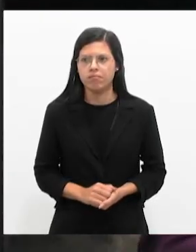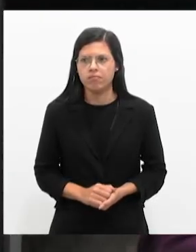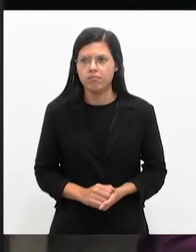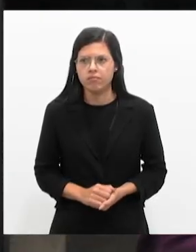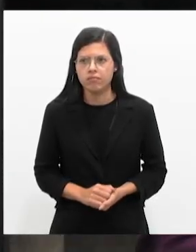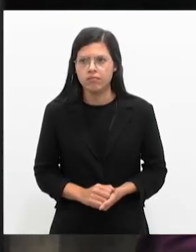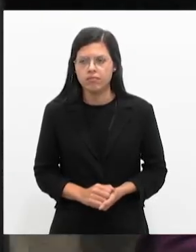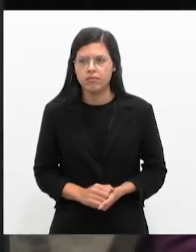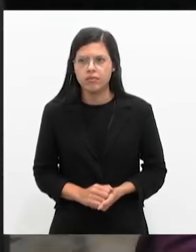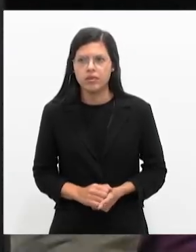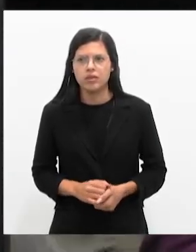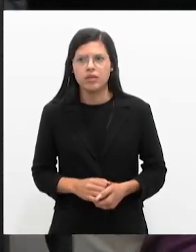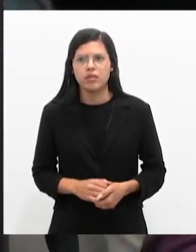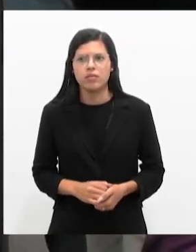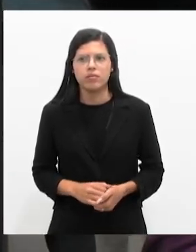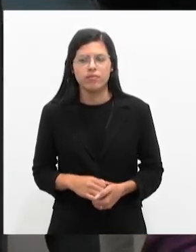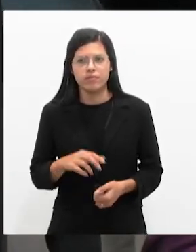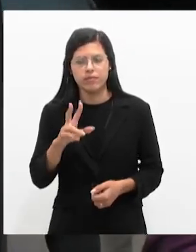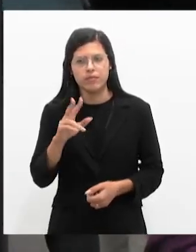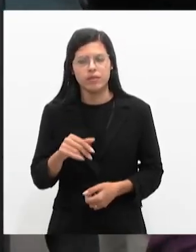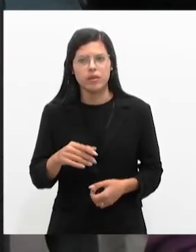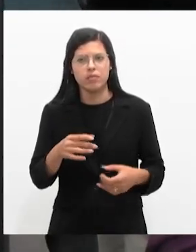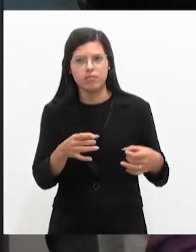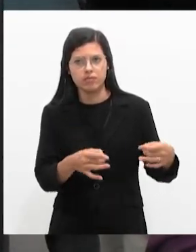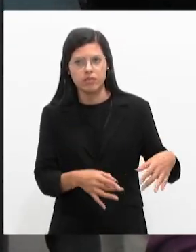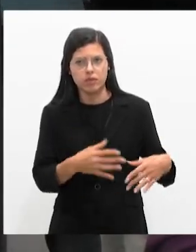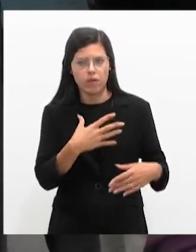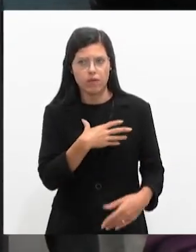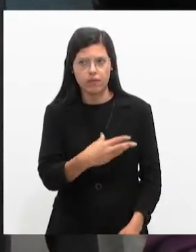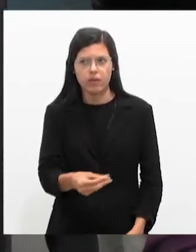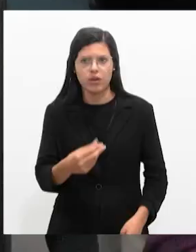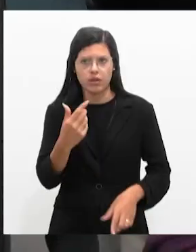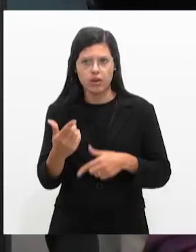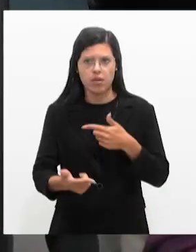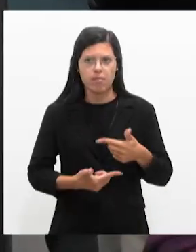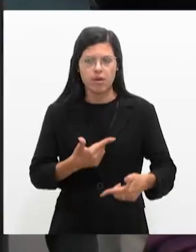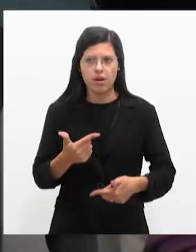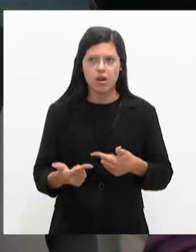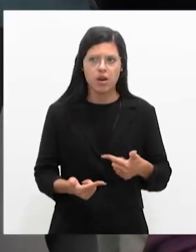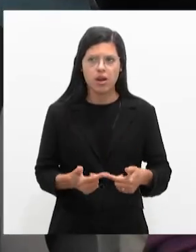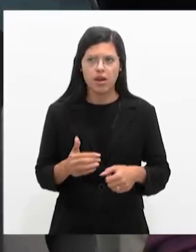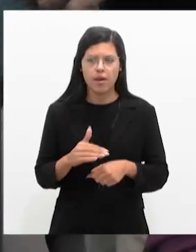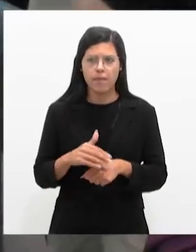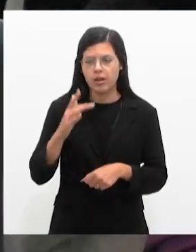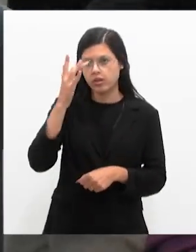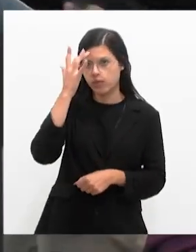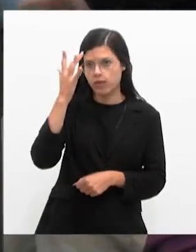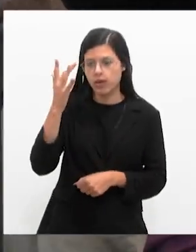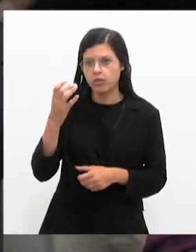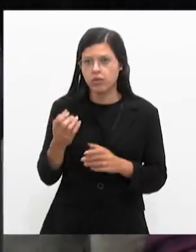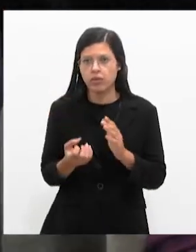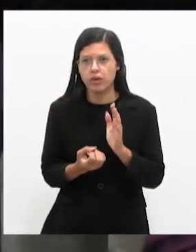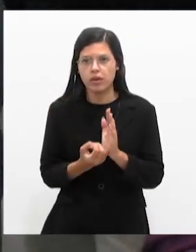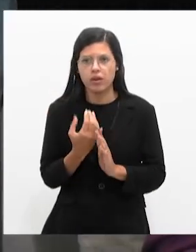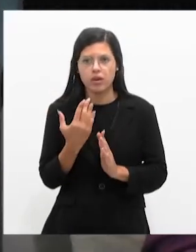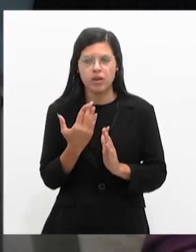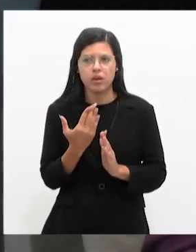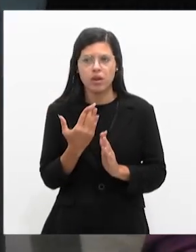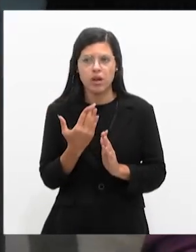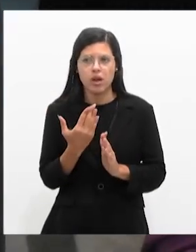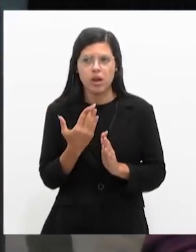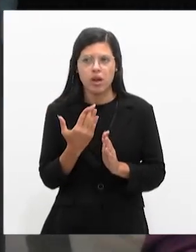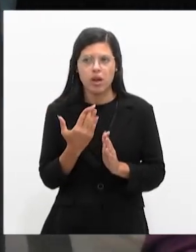Efetivamente deixar o seu filho e ir trabalhar. Então, seria muito mais fácil nós criarmos aqui algum tipo de